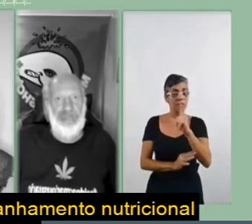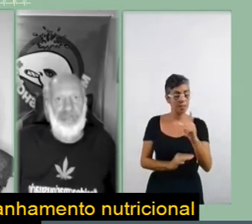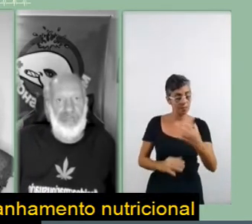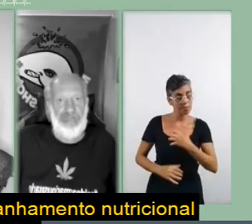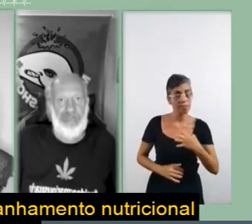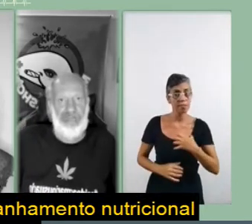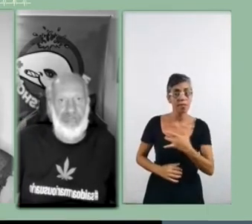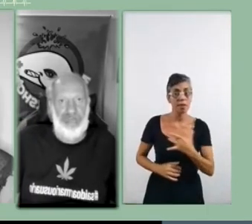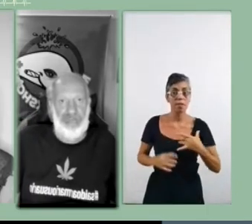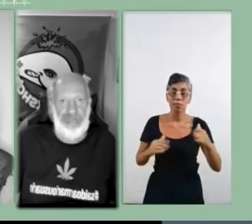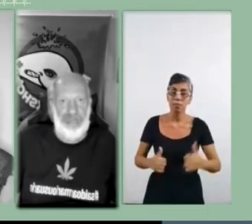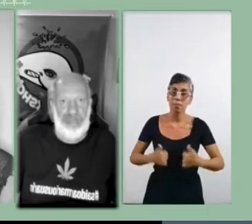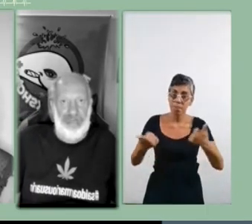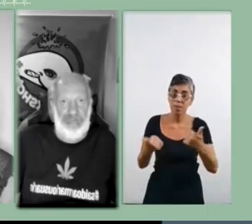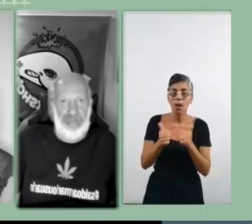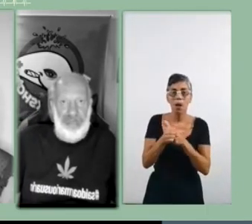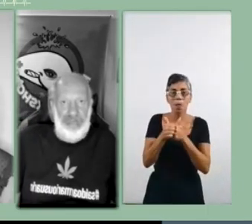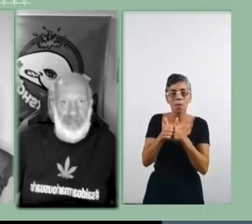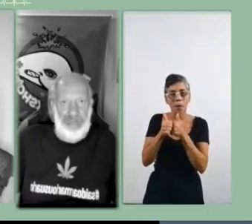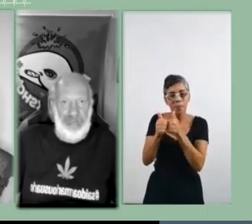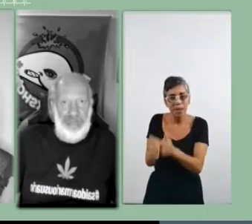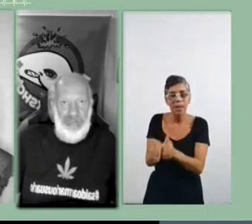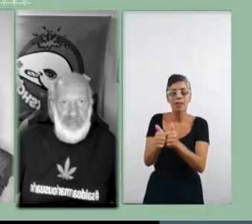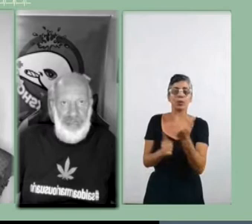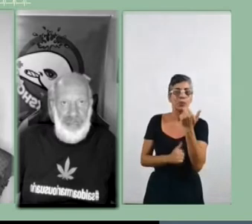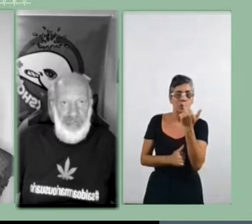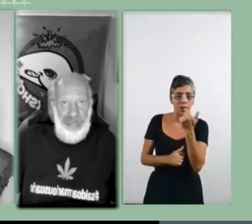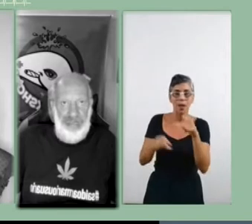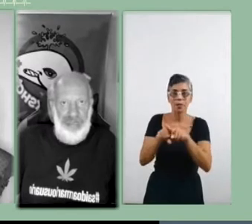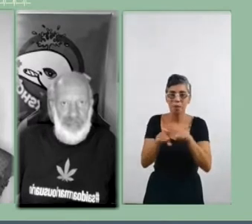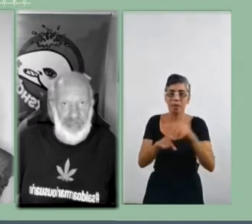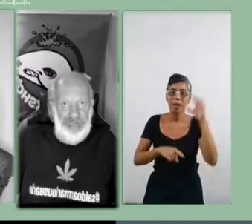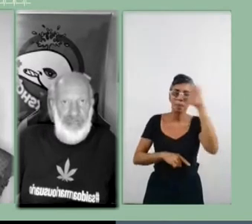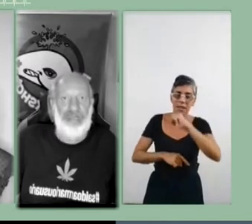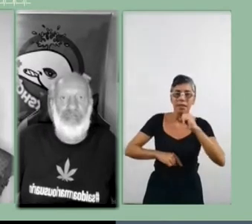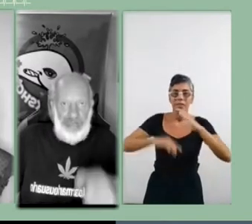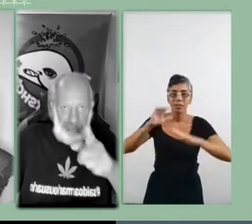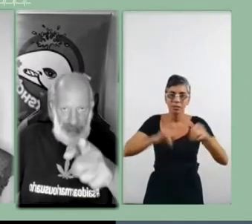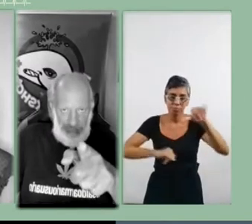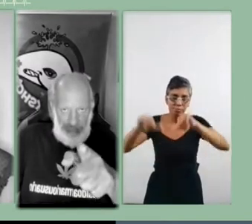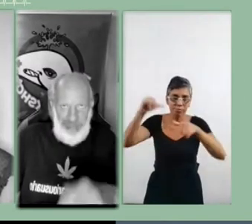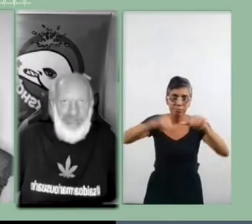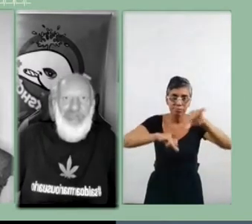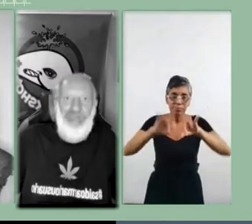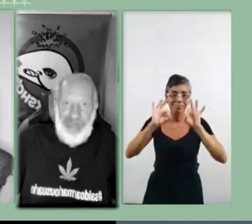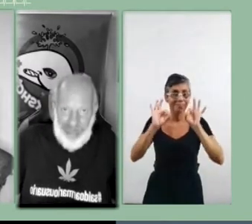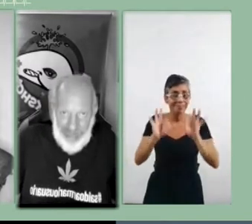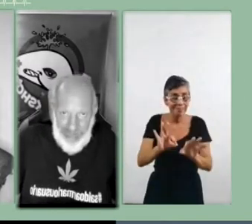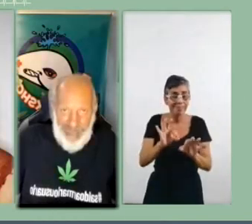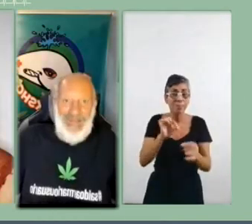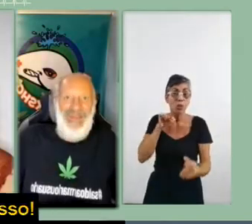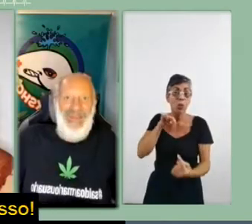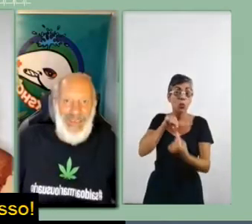acompanhamento nutricional, mas também extrair as infusões e adicionar de forma adequada na dosagem